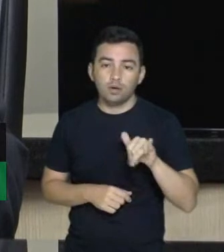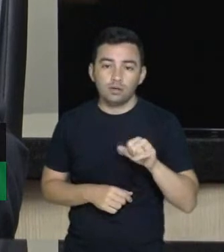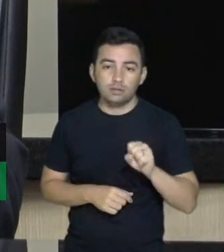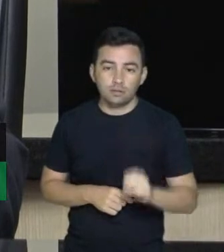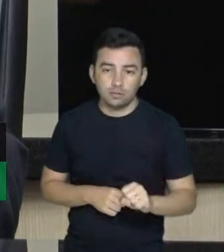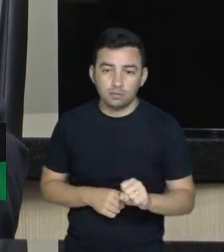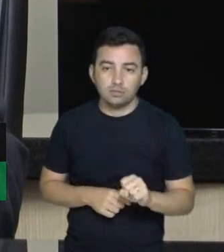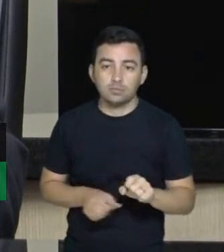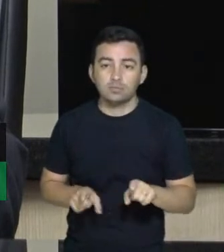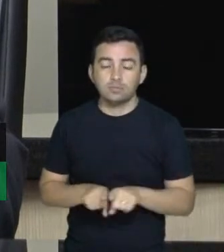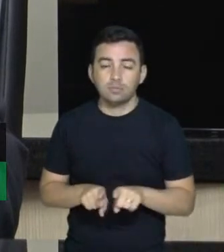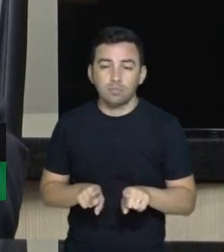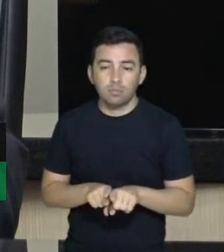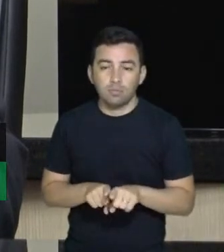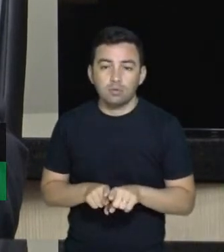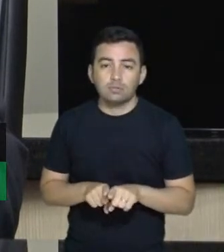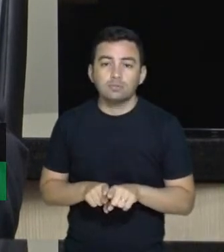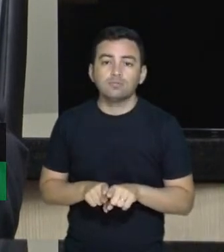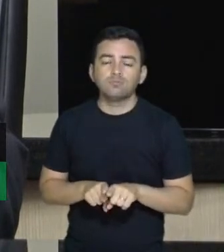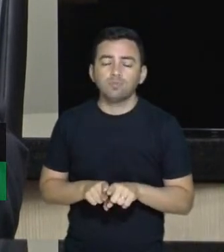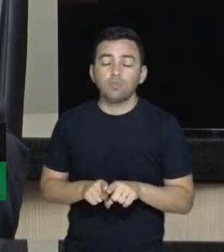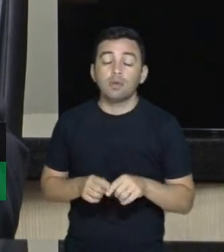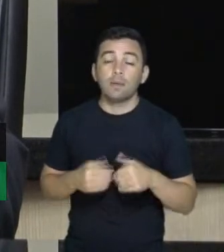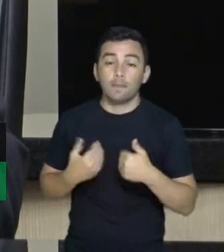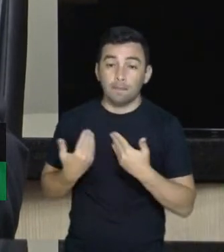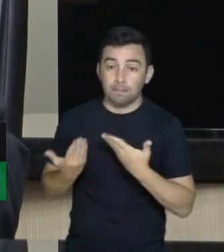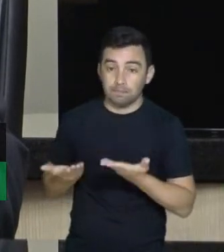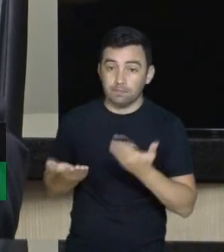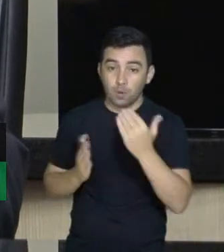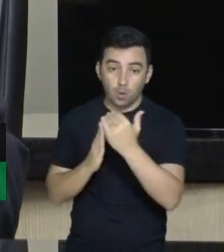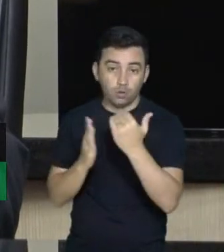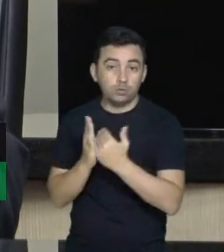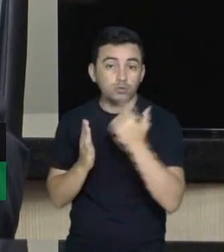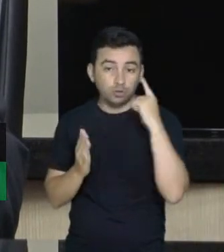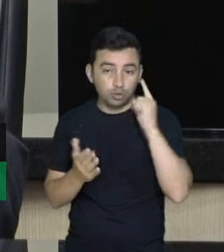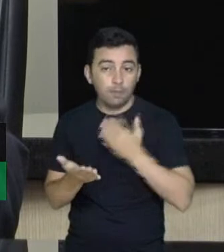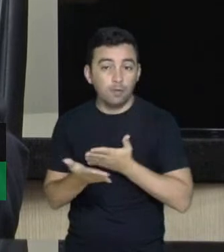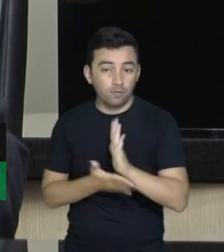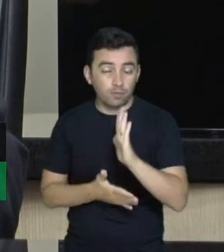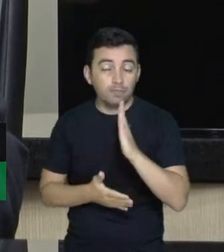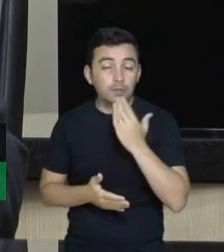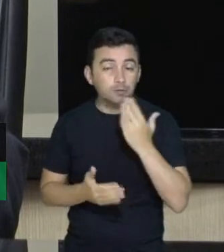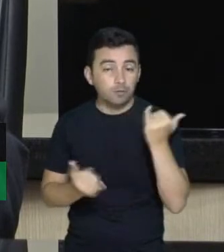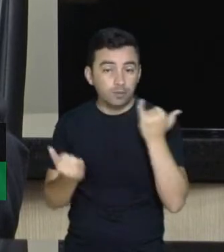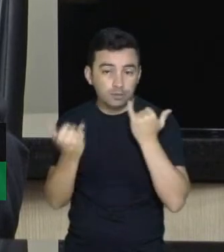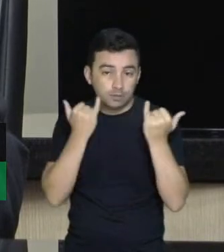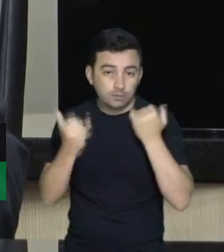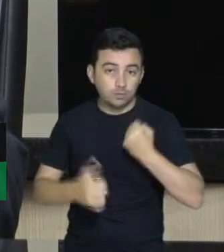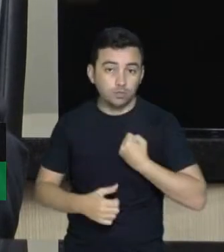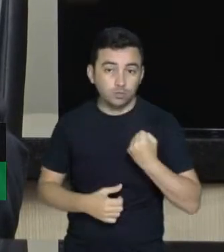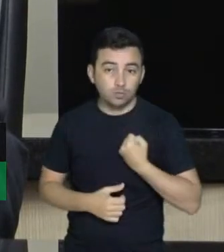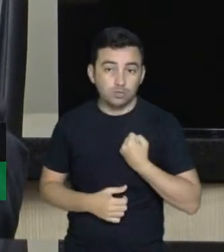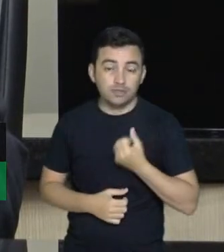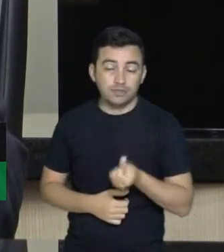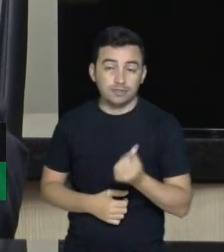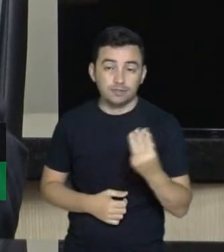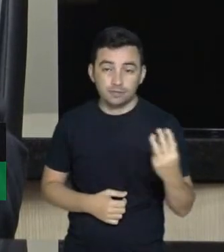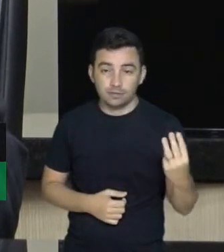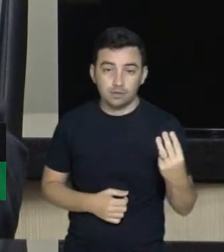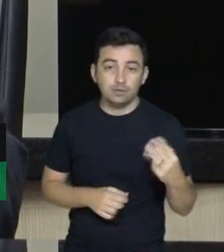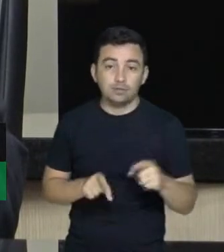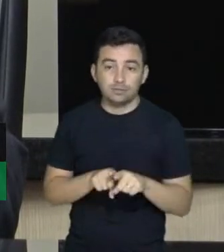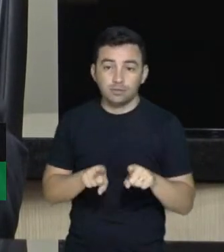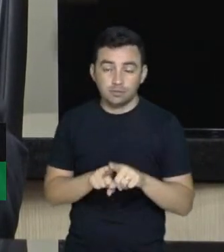Republicanos. Ordem do dia. Foram aprovados os pedidos de informação nº 63 e